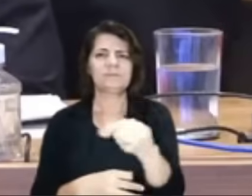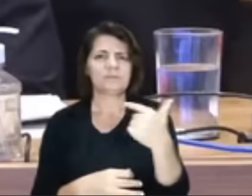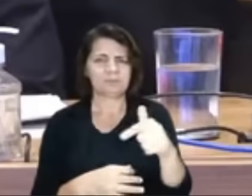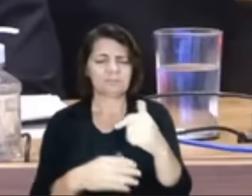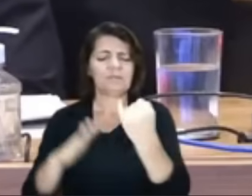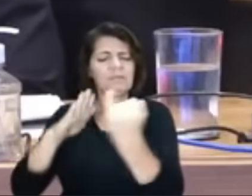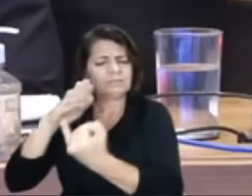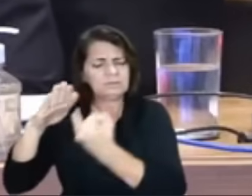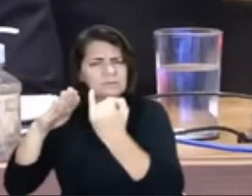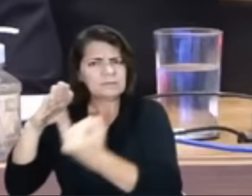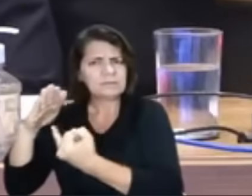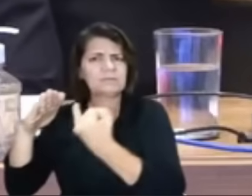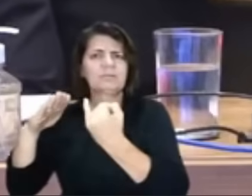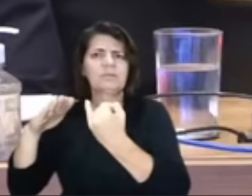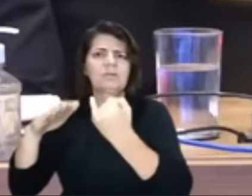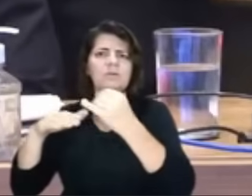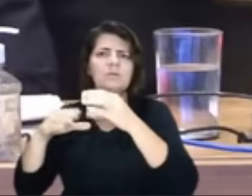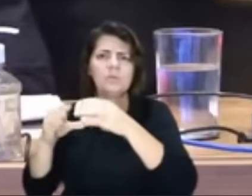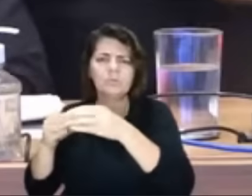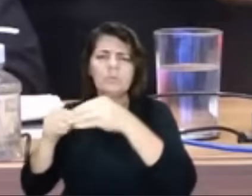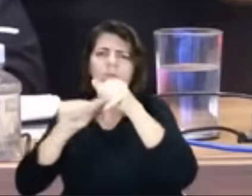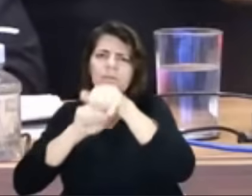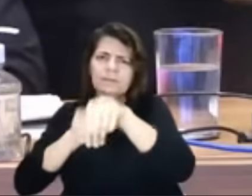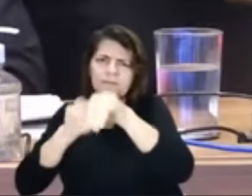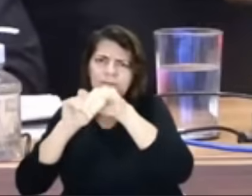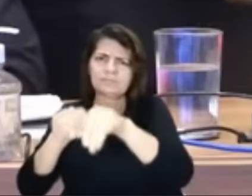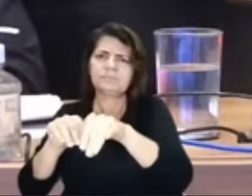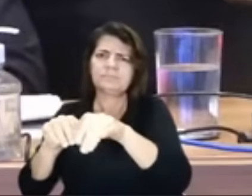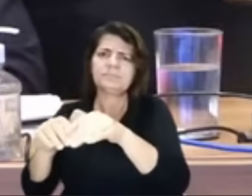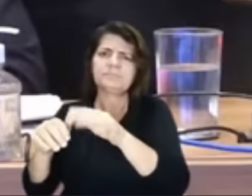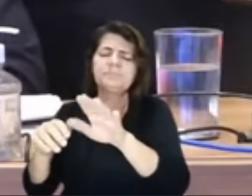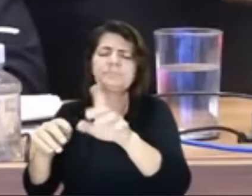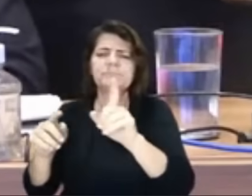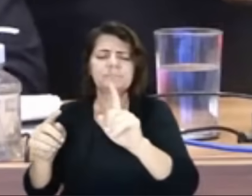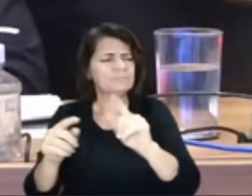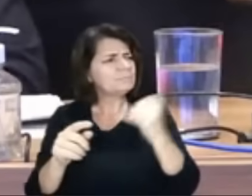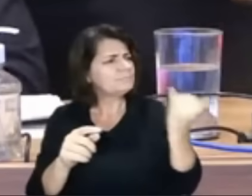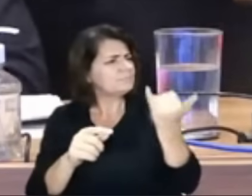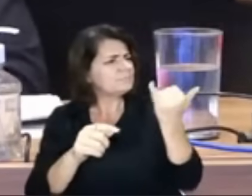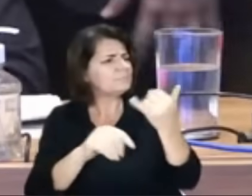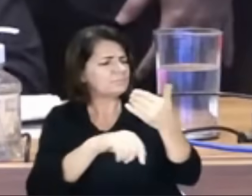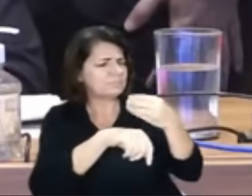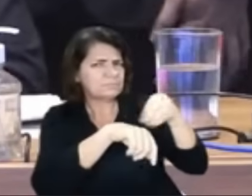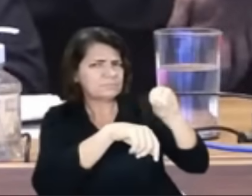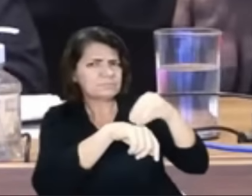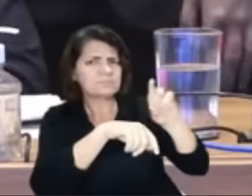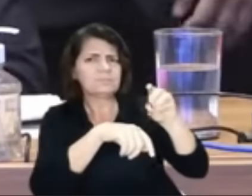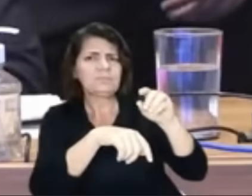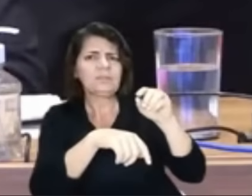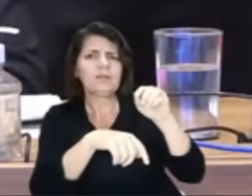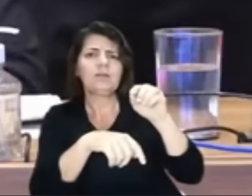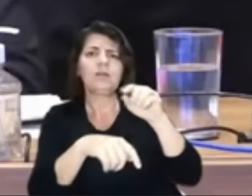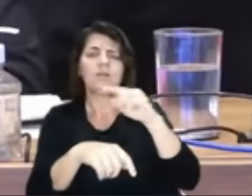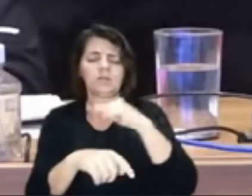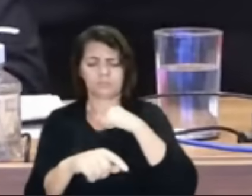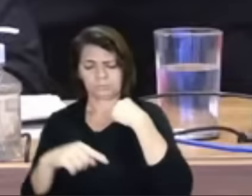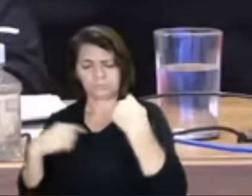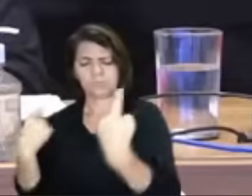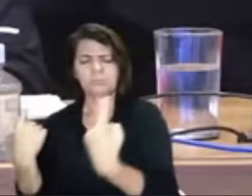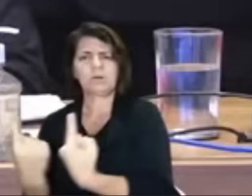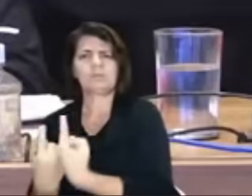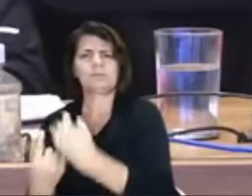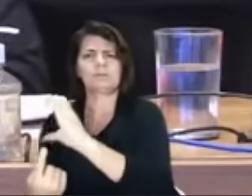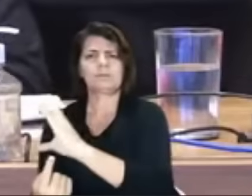exército brasileiro eu acho importante dizer isso porque eh não vemos e eu acho que não só nós aqui mas a